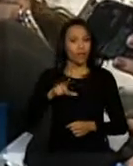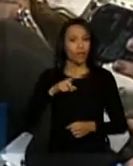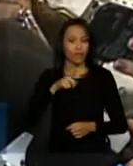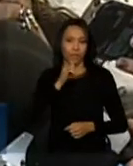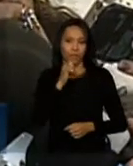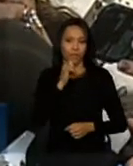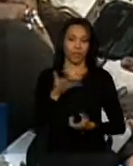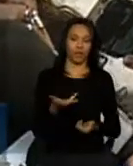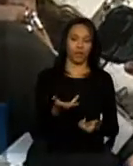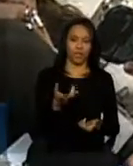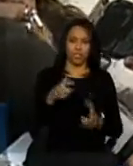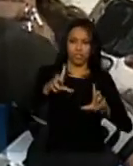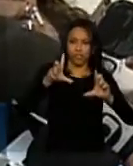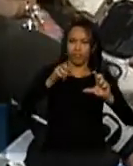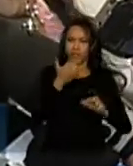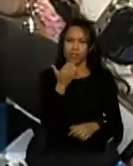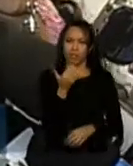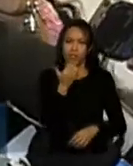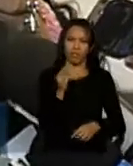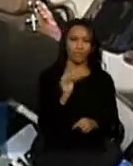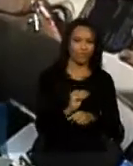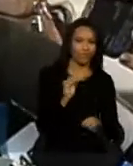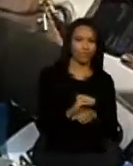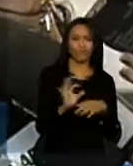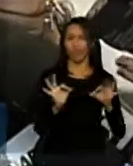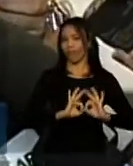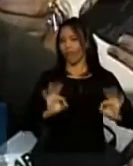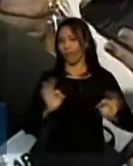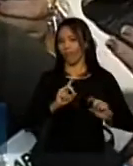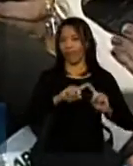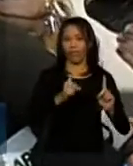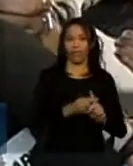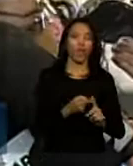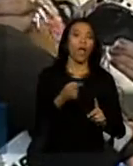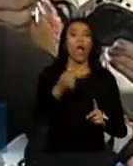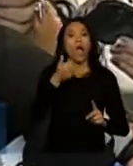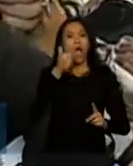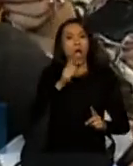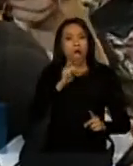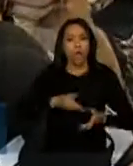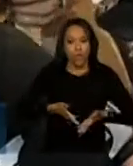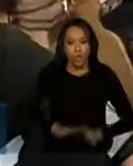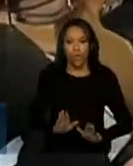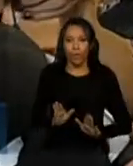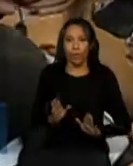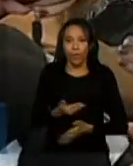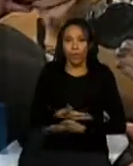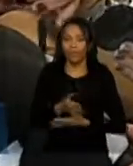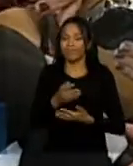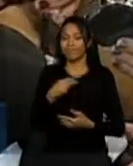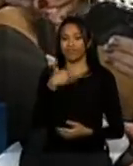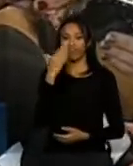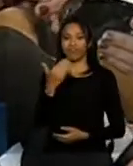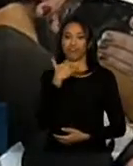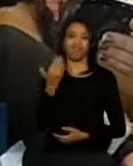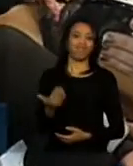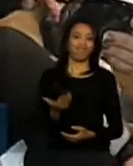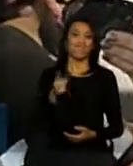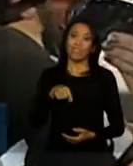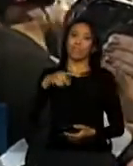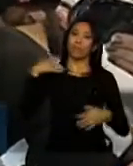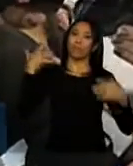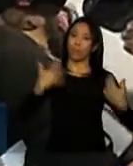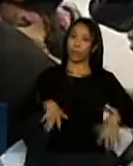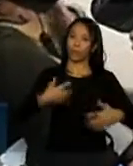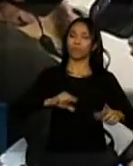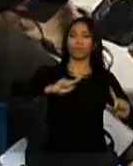vezes, com o pré-natal de baixa qualidade ou assistência ao parto de baixa qualidade. Esse é o principal desafio para a redução